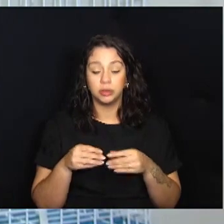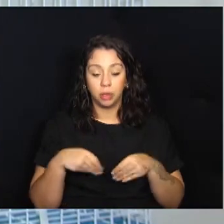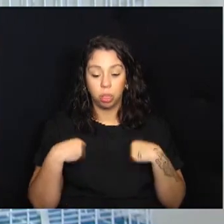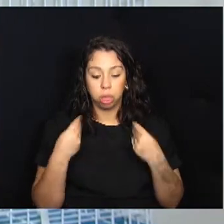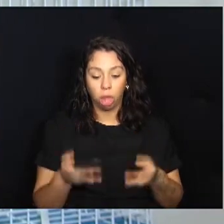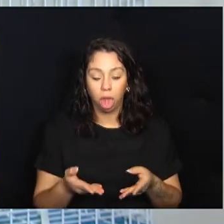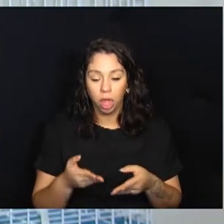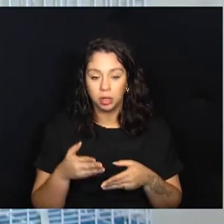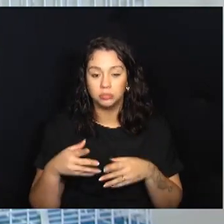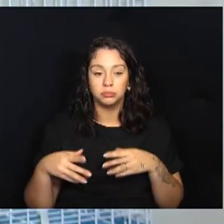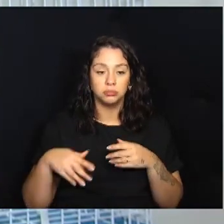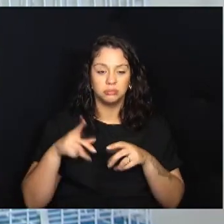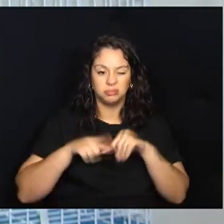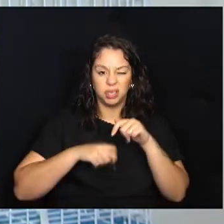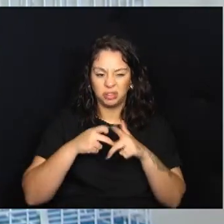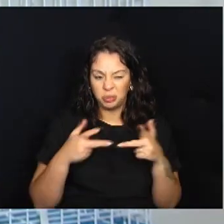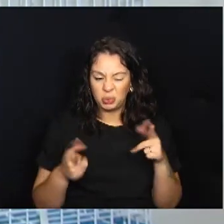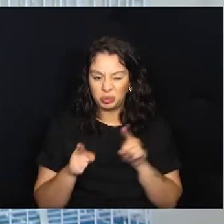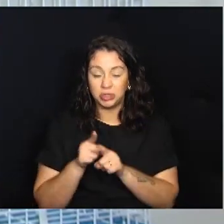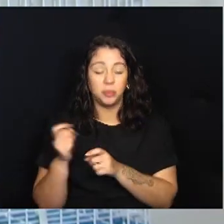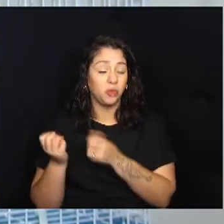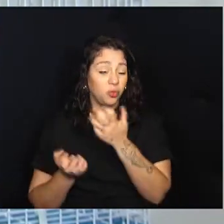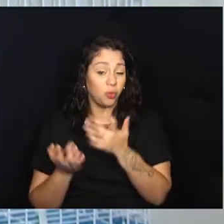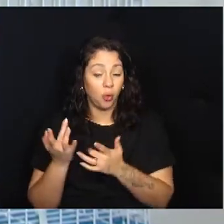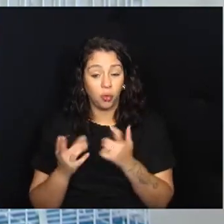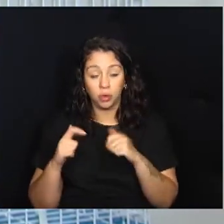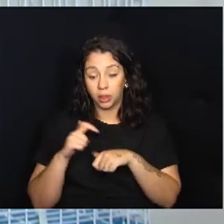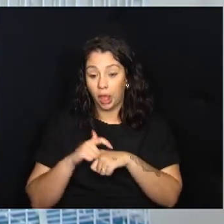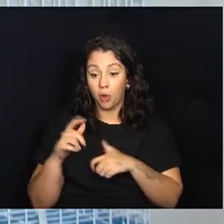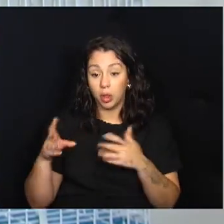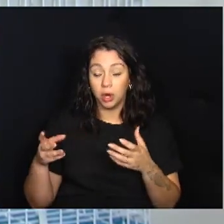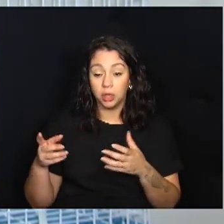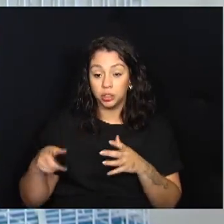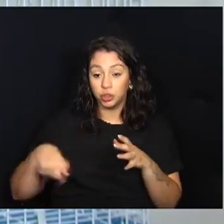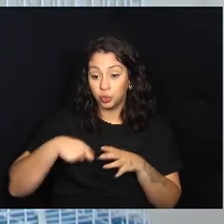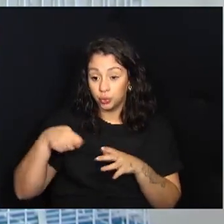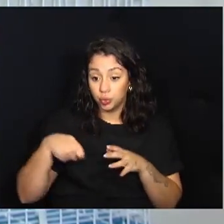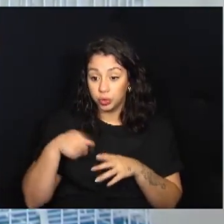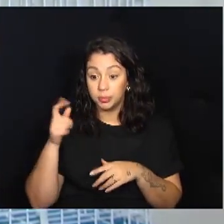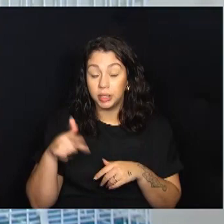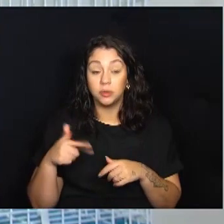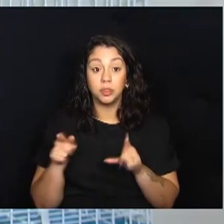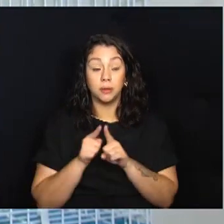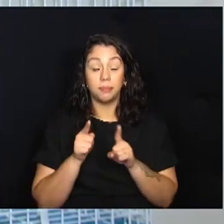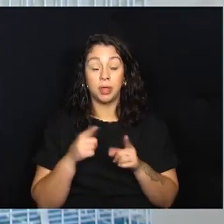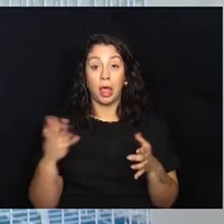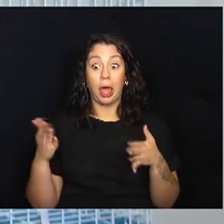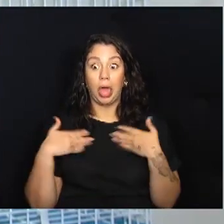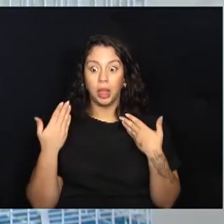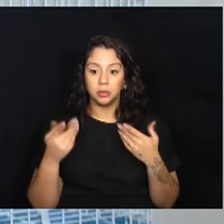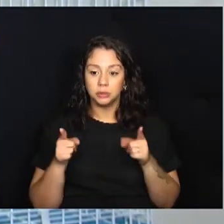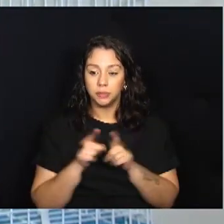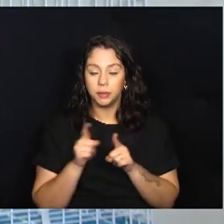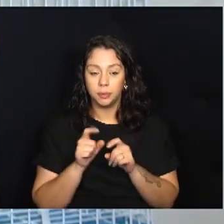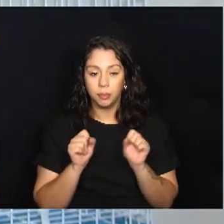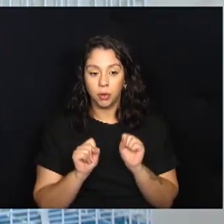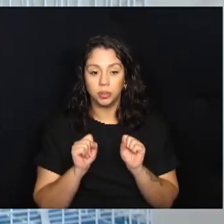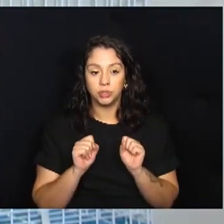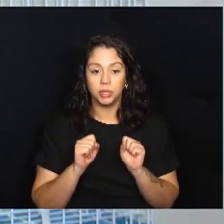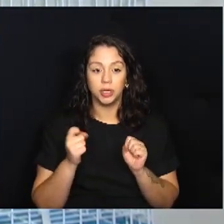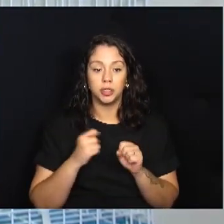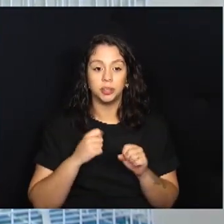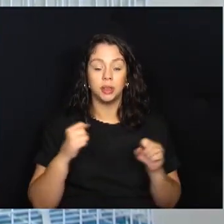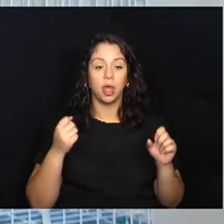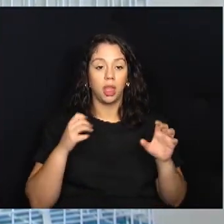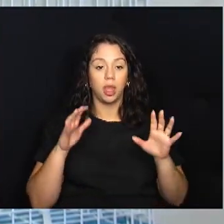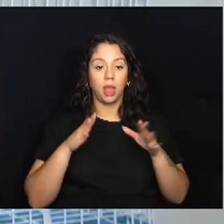desinfetante, fogo, né, no momento ali que está cozinhando. Eles são muito assustados, então às vezes acabam batendo em janela,